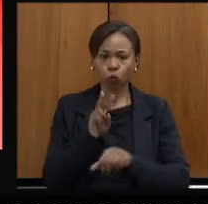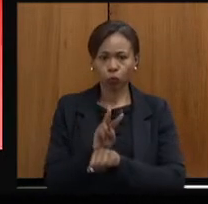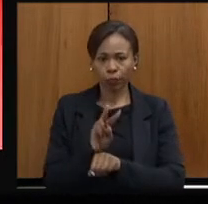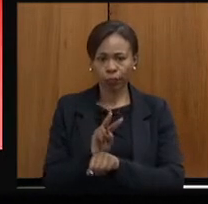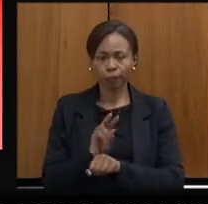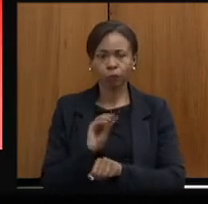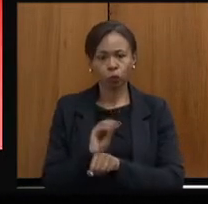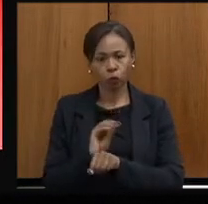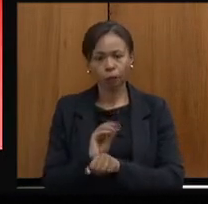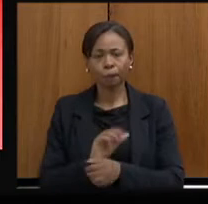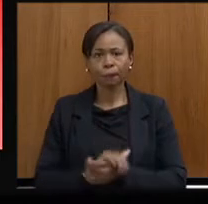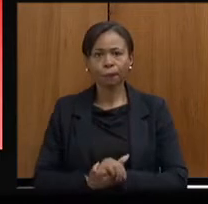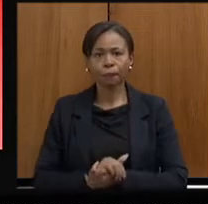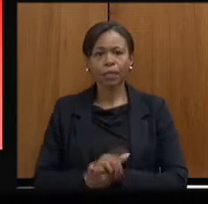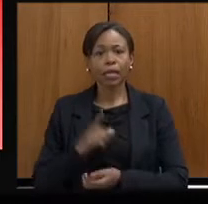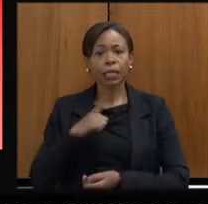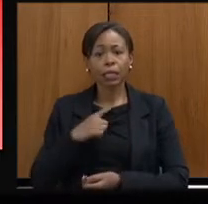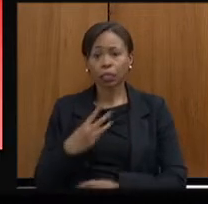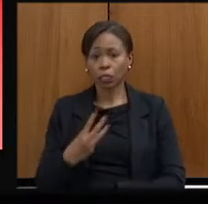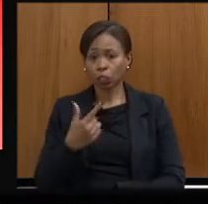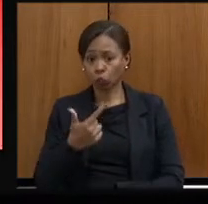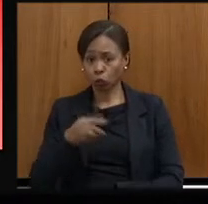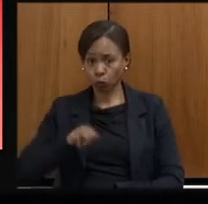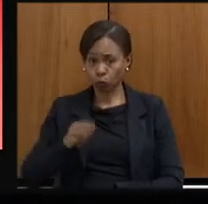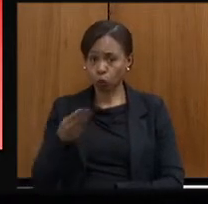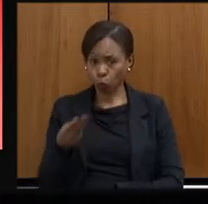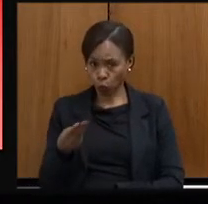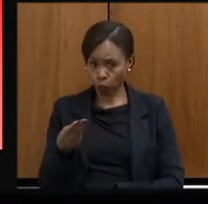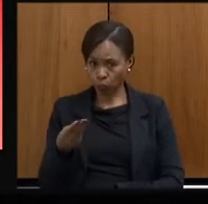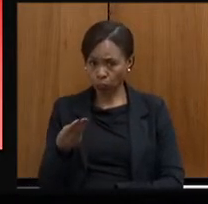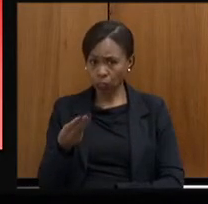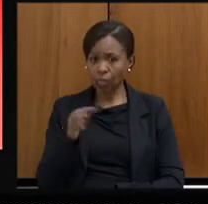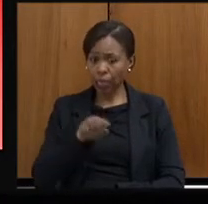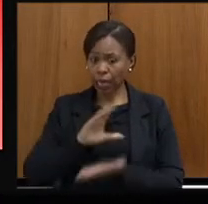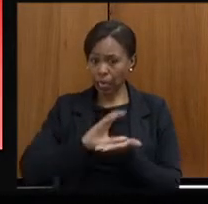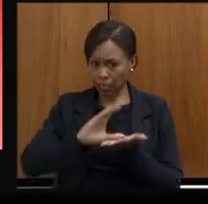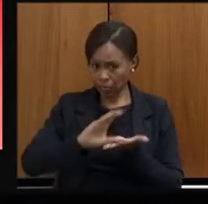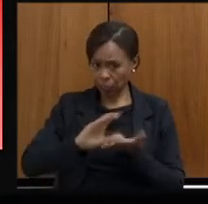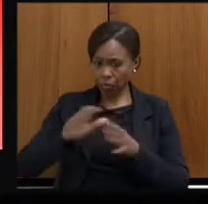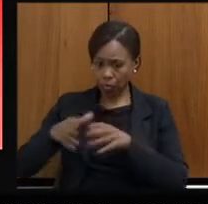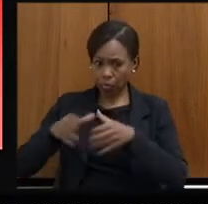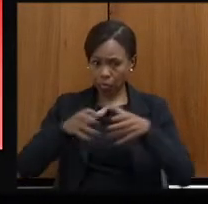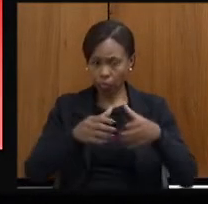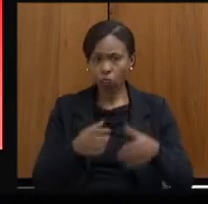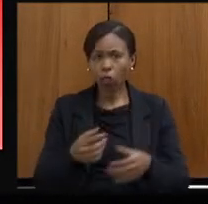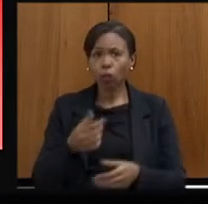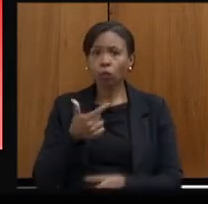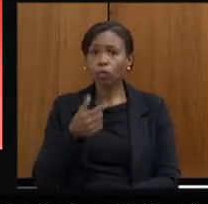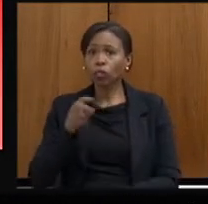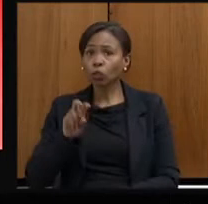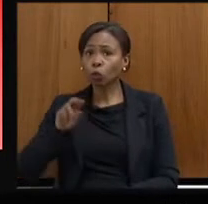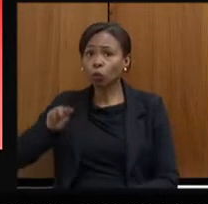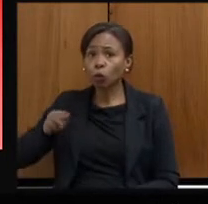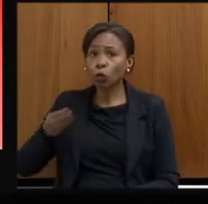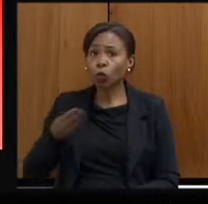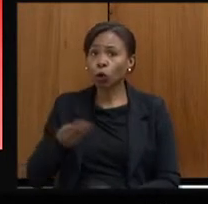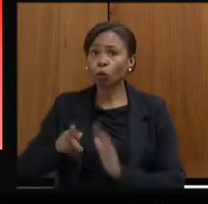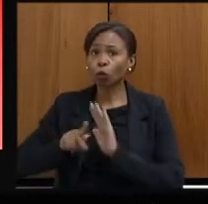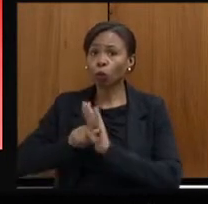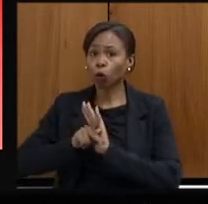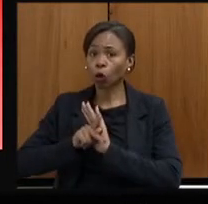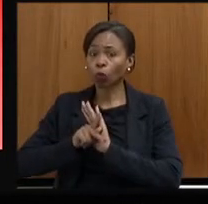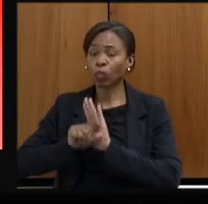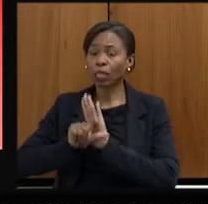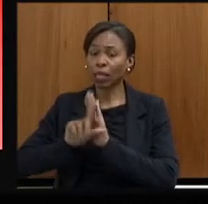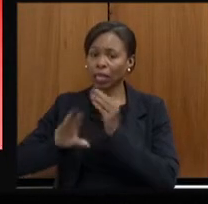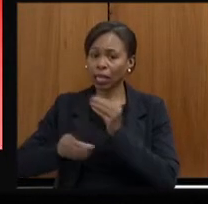temos aplicado nessa rede 32 milhões, sendo que 25 milhões é de uma emenda da Assembleia e mais 7 milhões da